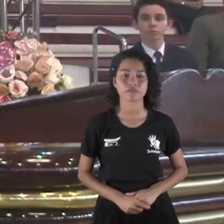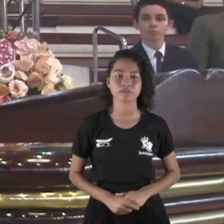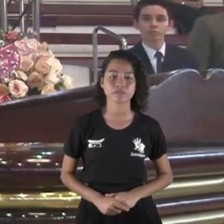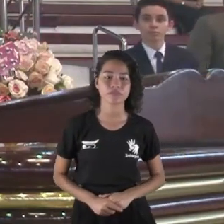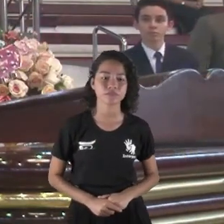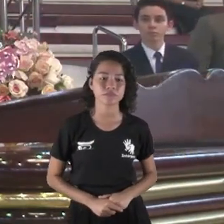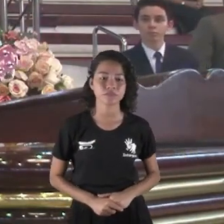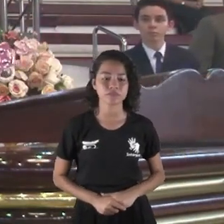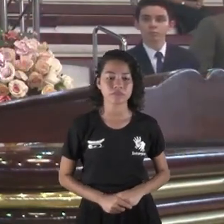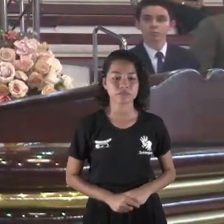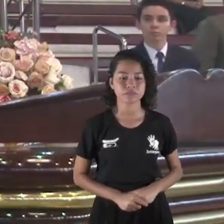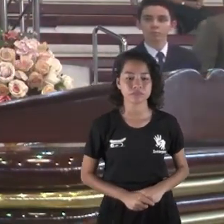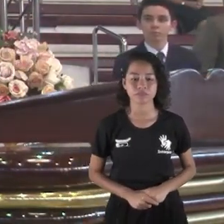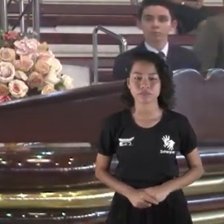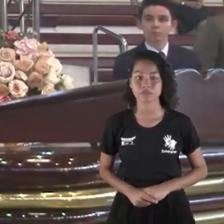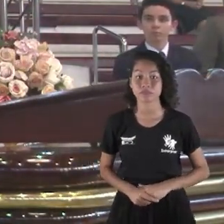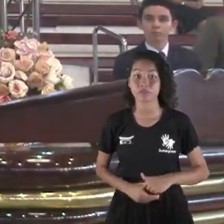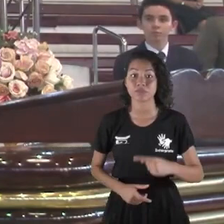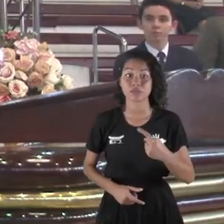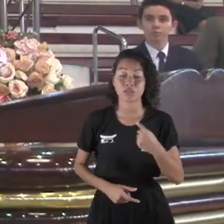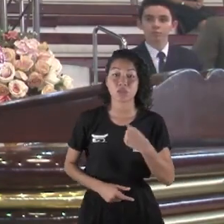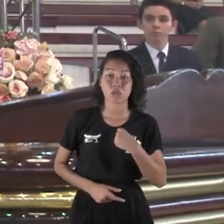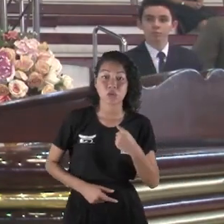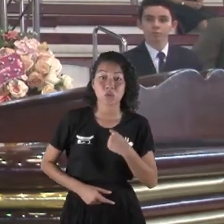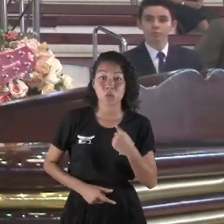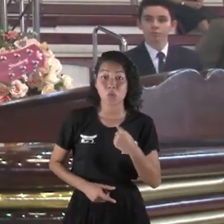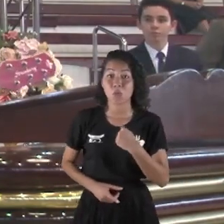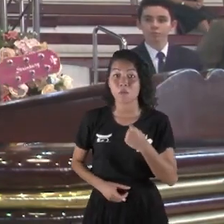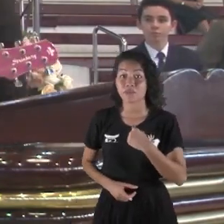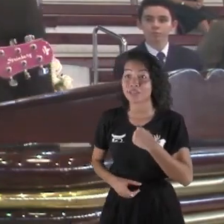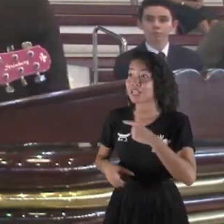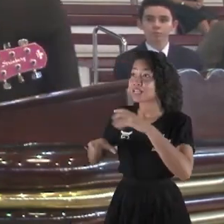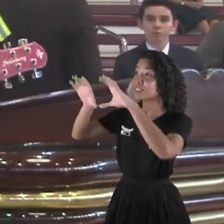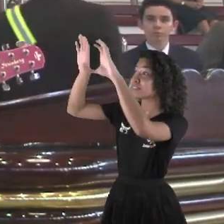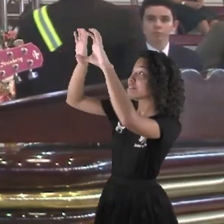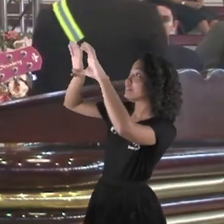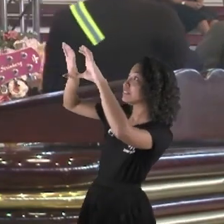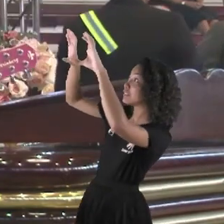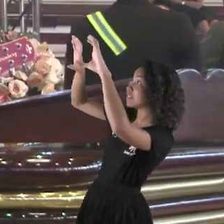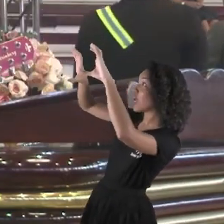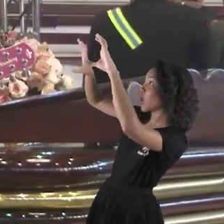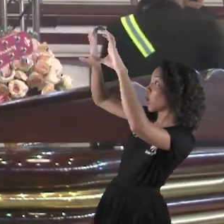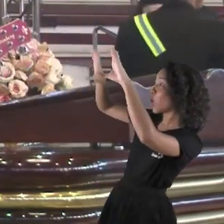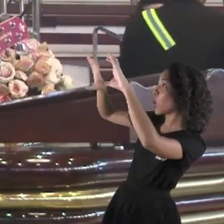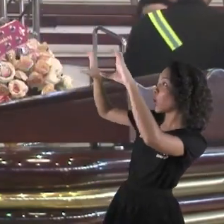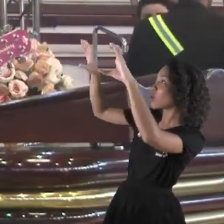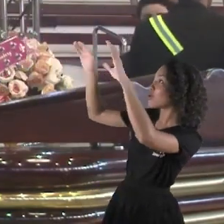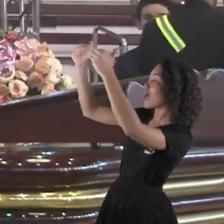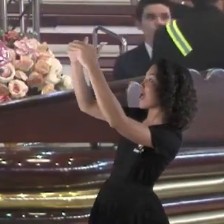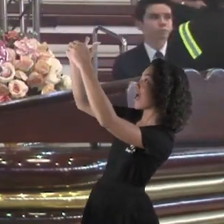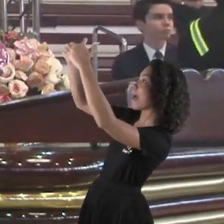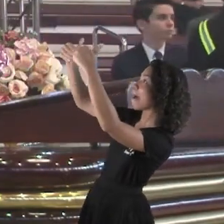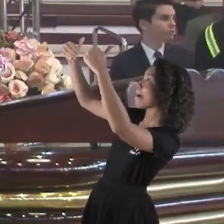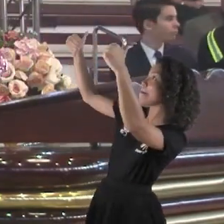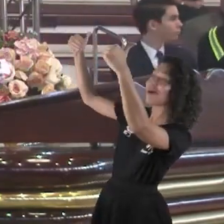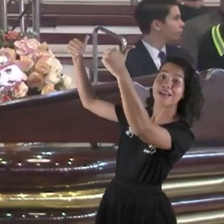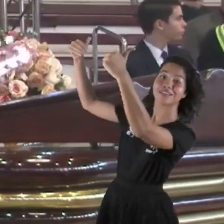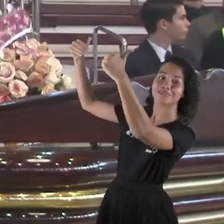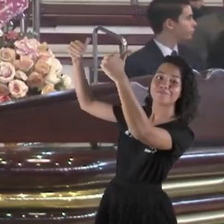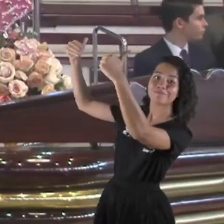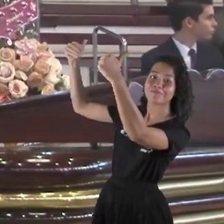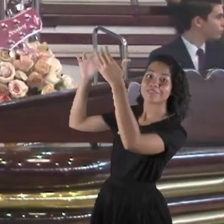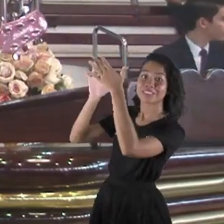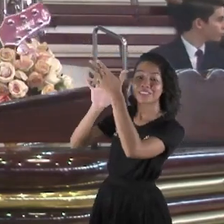E como Estevão, eis que vejo os céus abertos nessa tarde, e o Filho do Homem à destra de